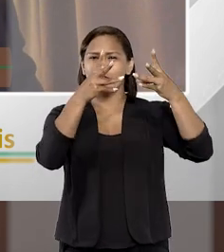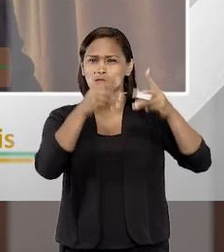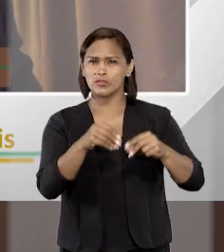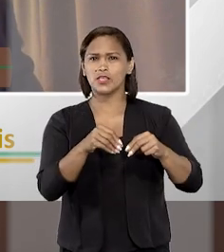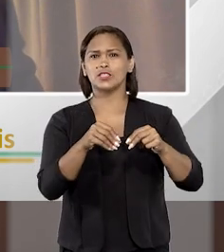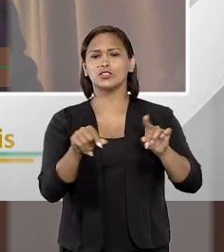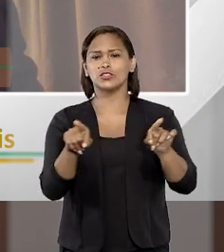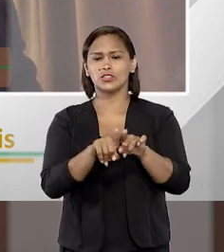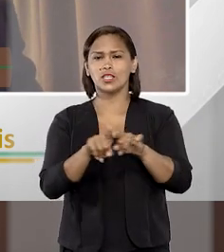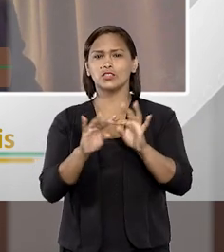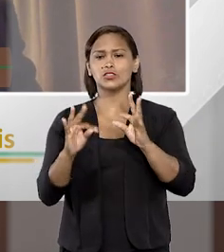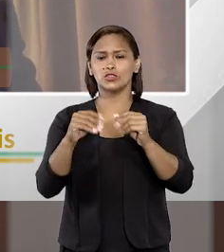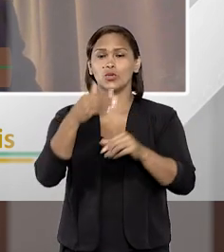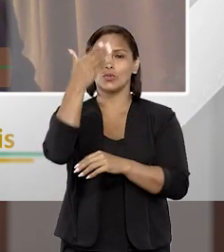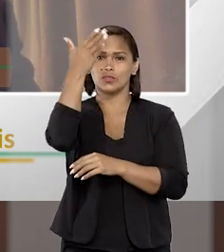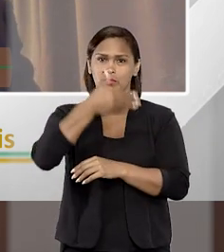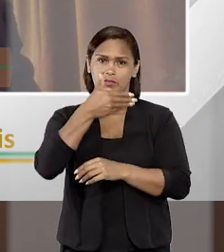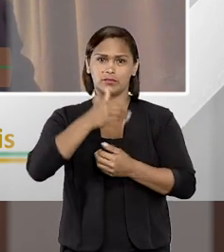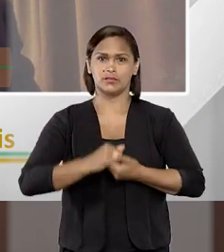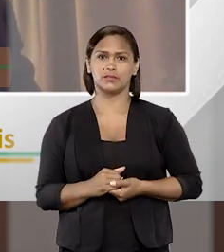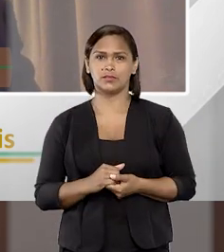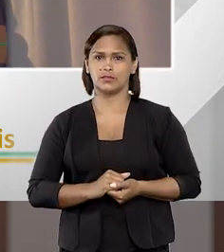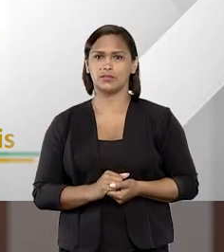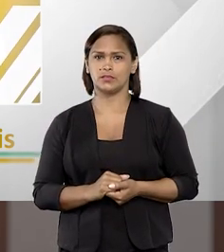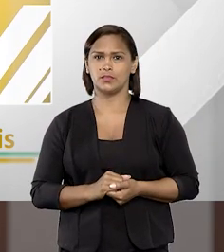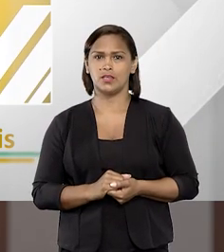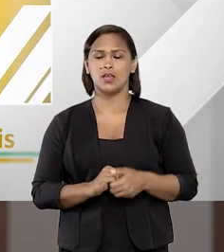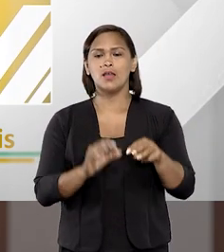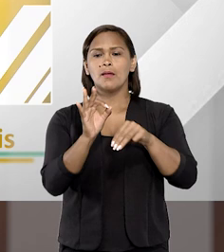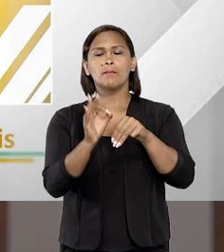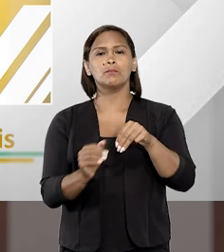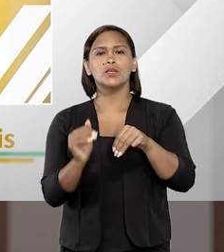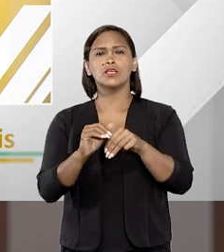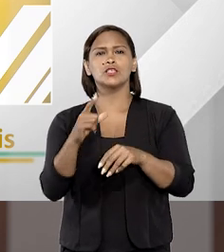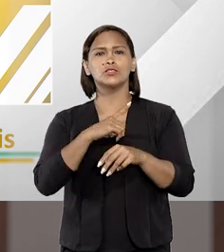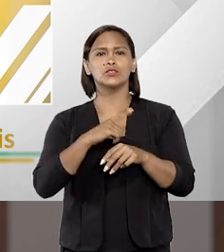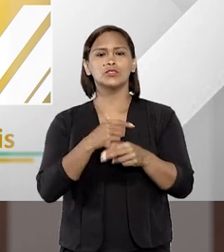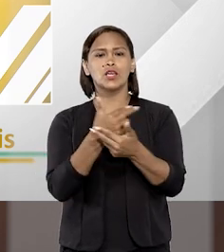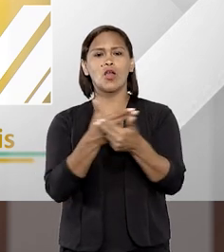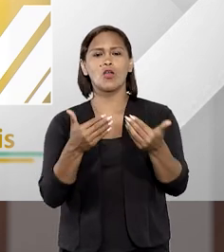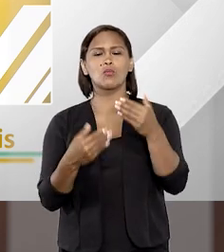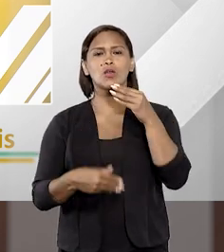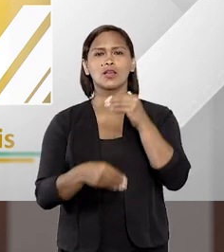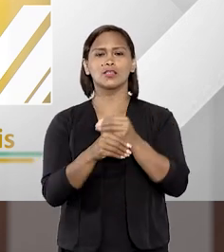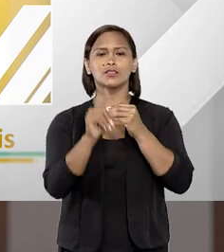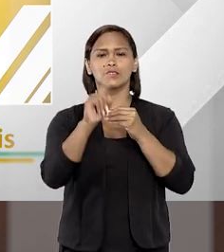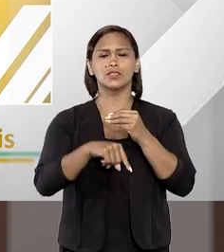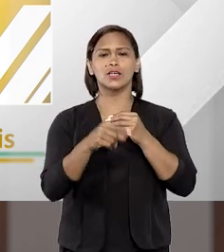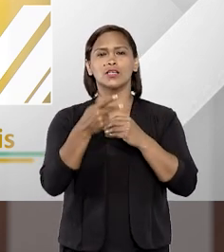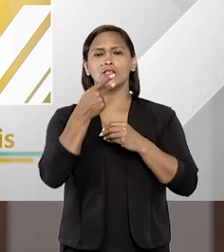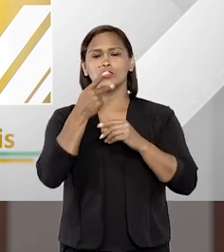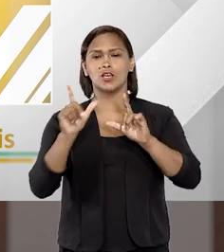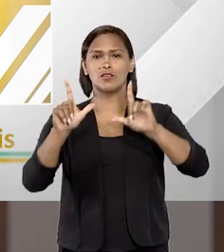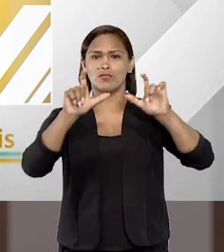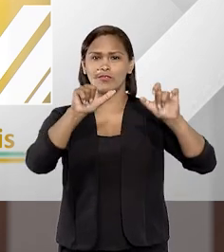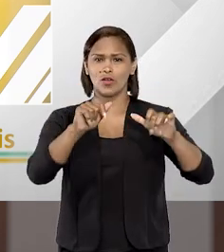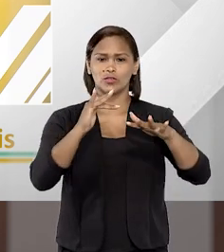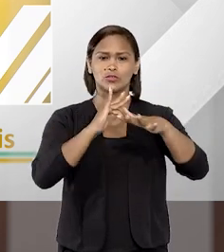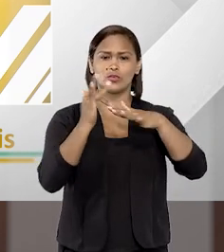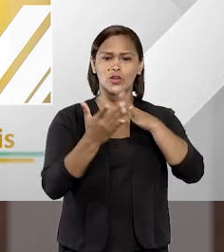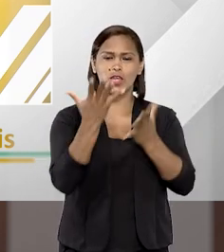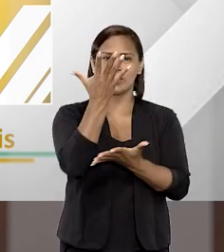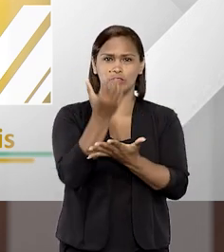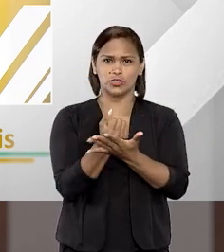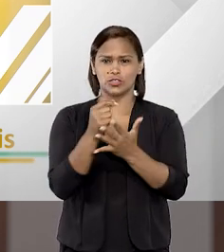agilizar esse elemento de prova Vinícius que a gente tem alguma coisa a acrescentar aí sobre essas fotos extraídas